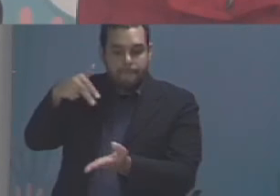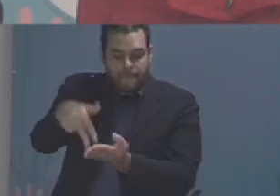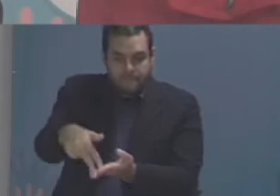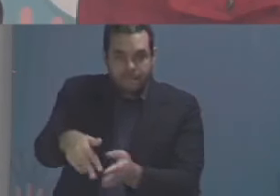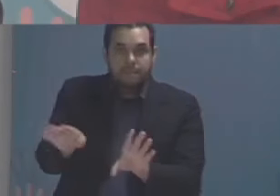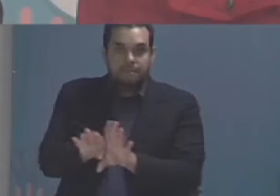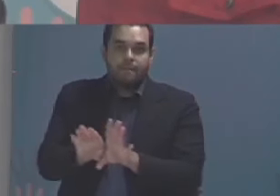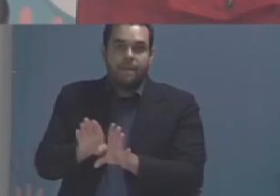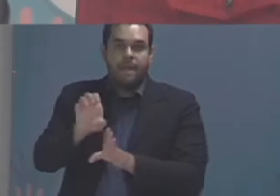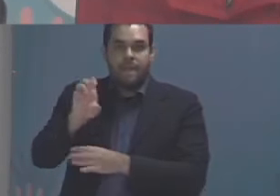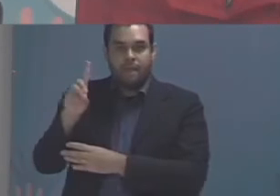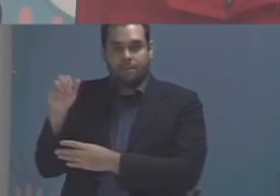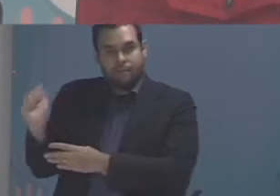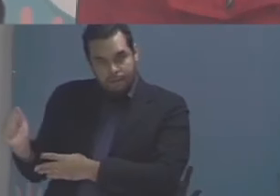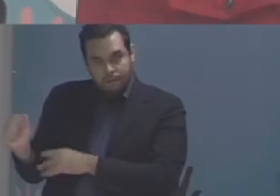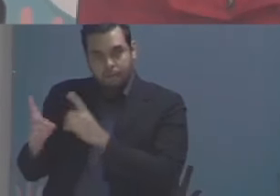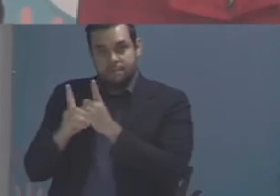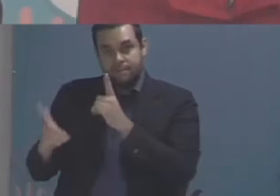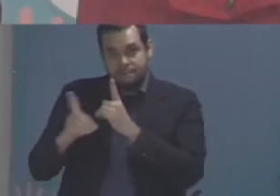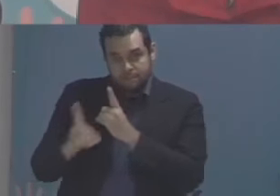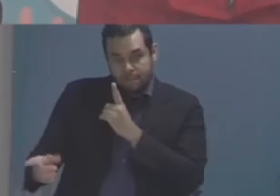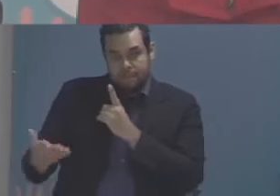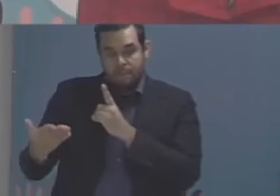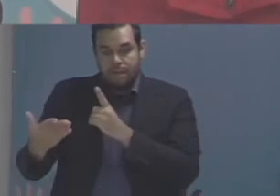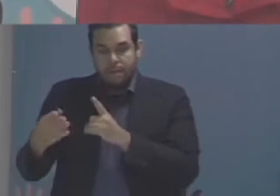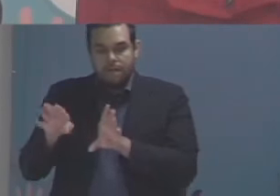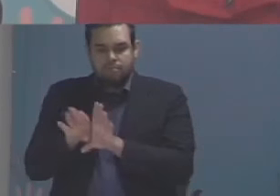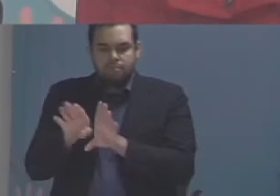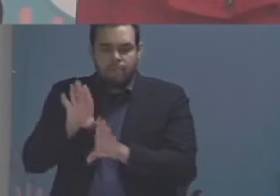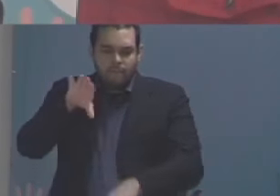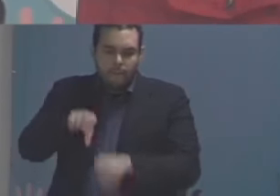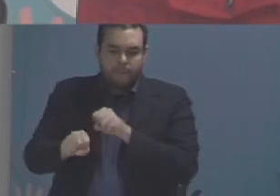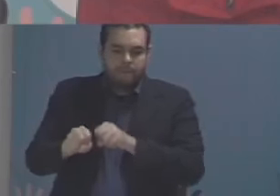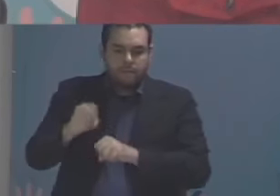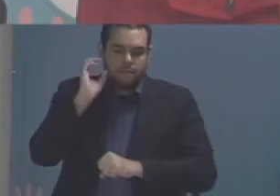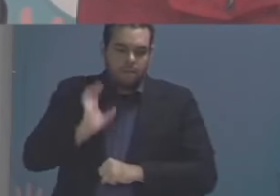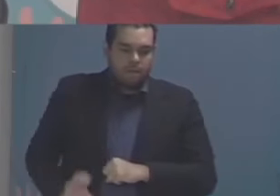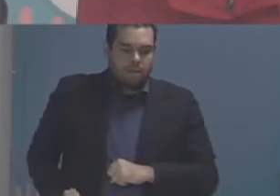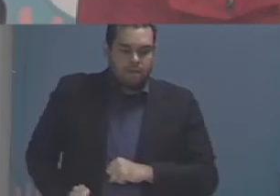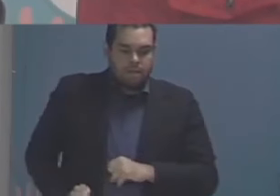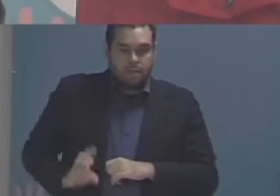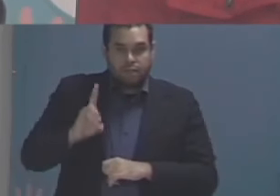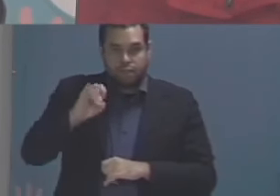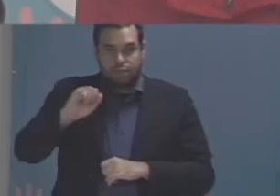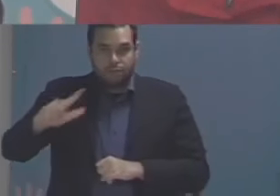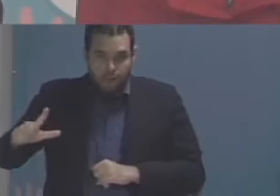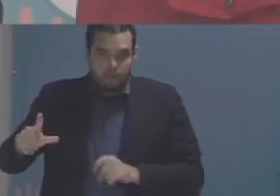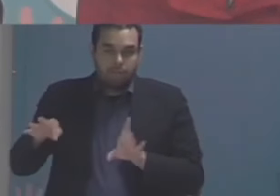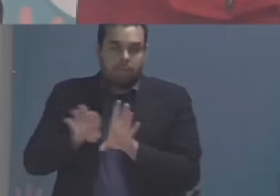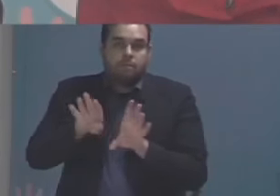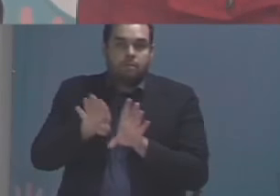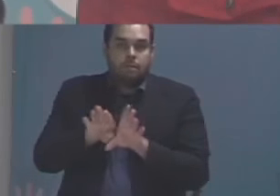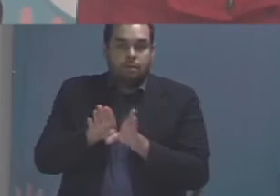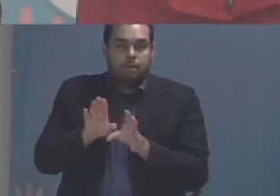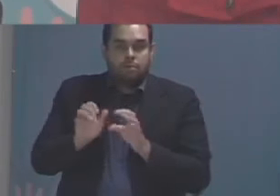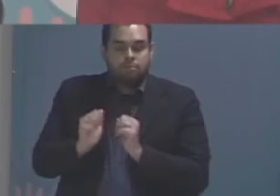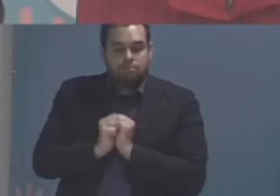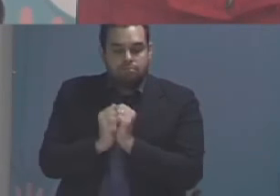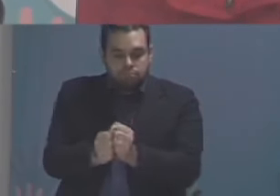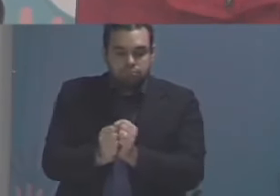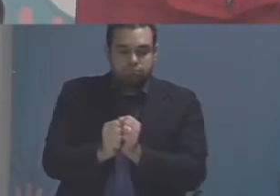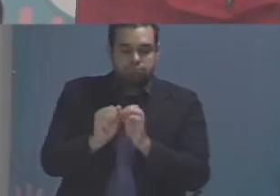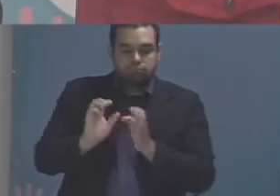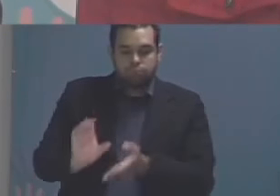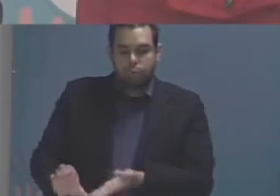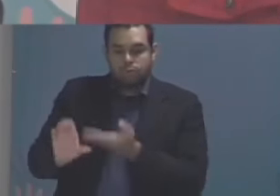virtuais, englobando a inclusão digital, formação para a cidadania digital, conexão com os conselhos regionais